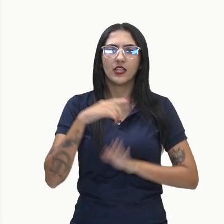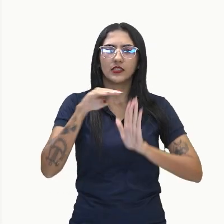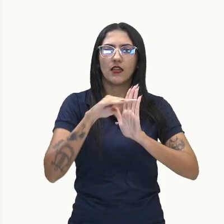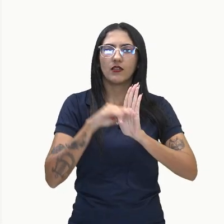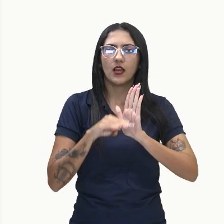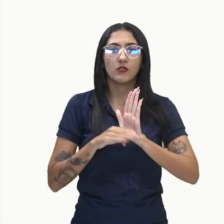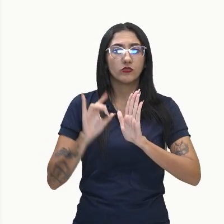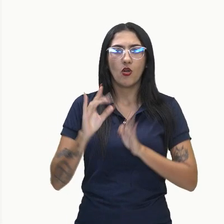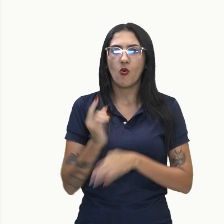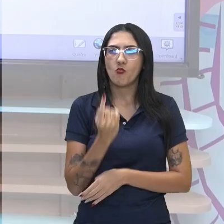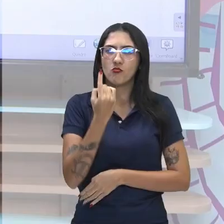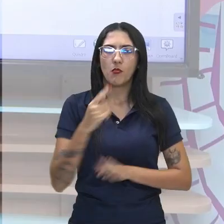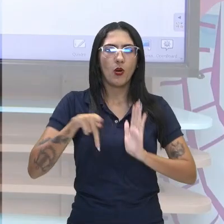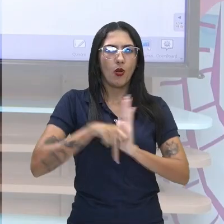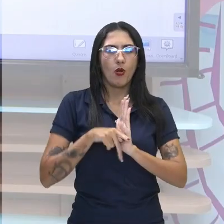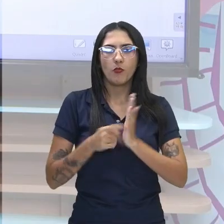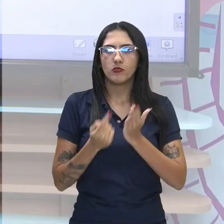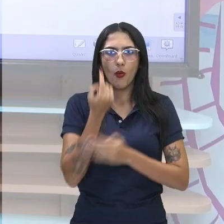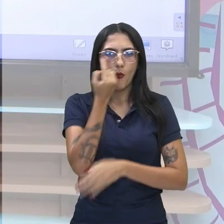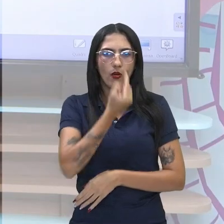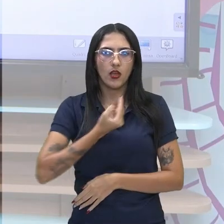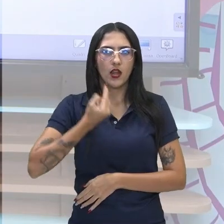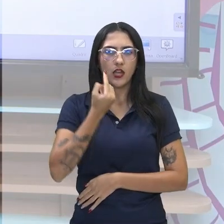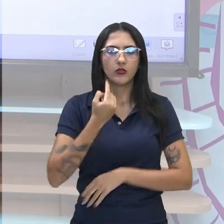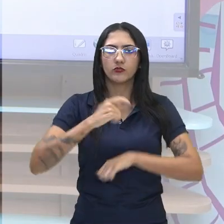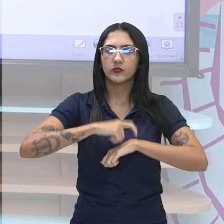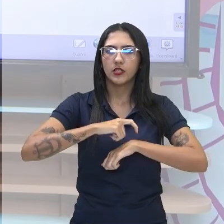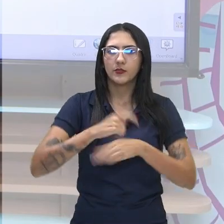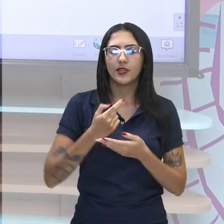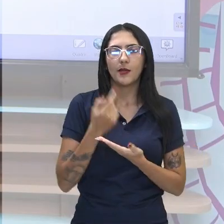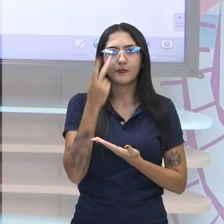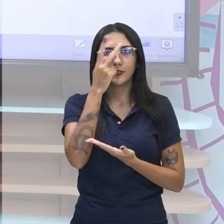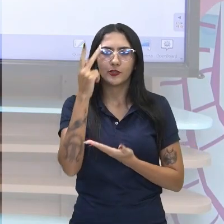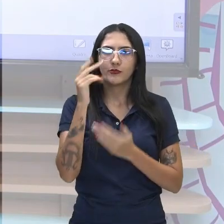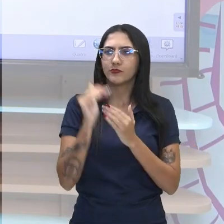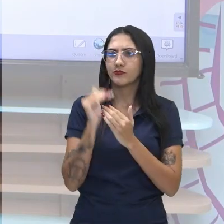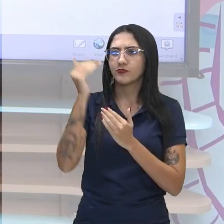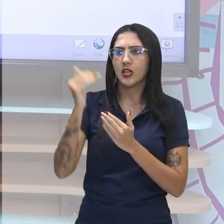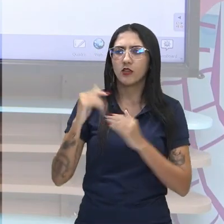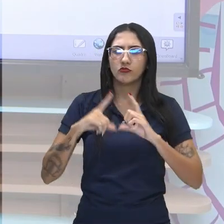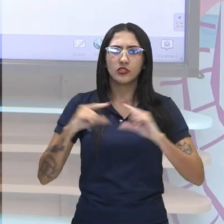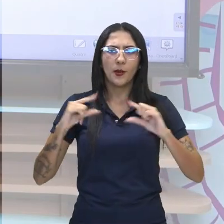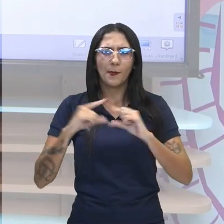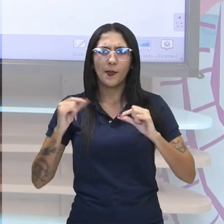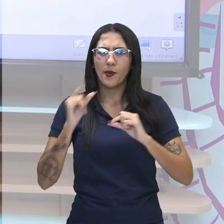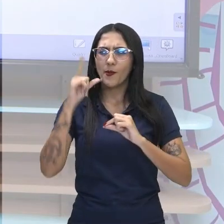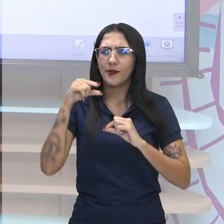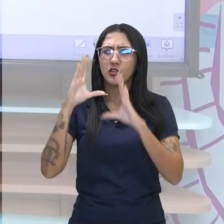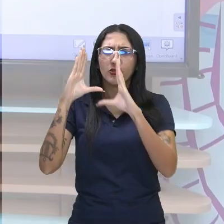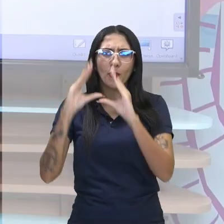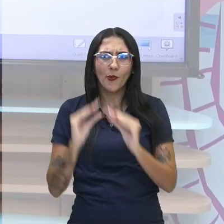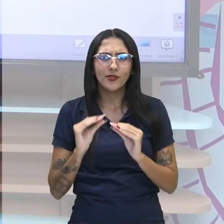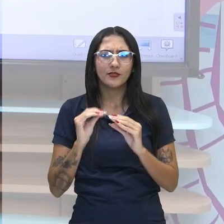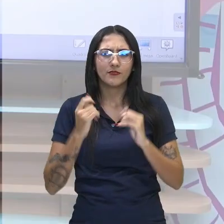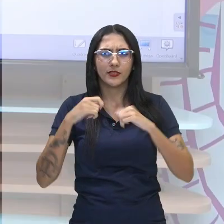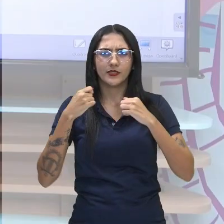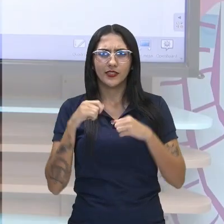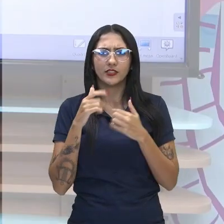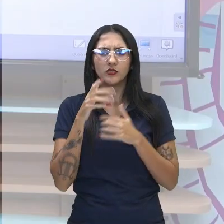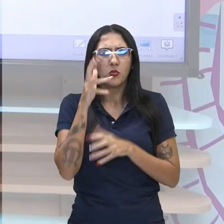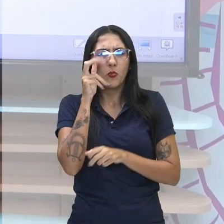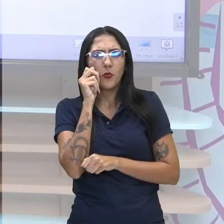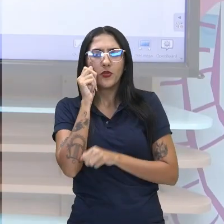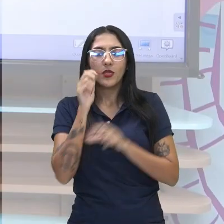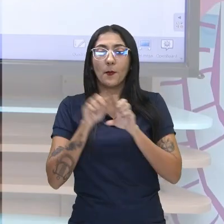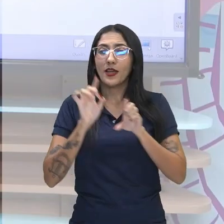tivesse um único horário, e aí o pessoal lá no Japão estivesse à noite, estivesse precisando dormir, mas nós tivéssemos ali